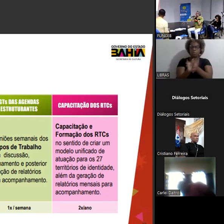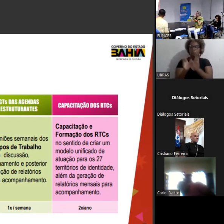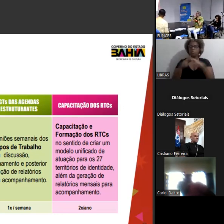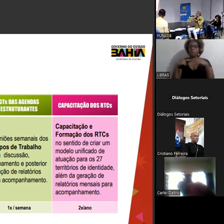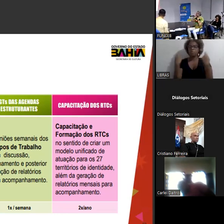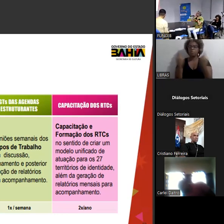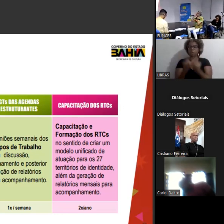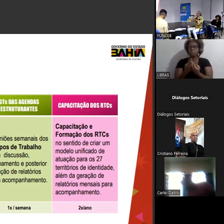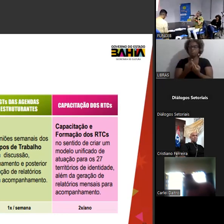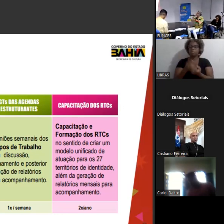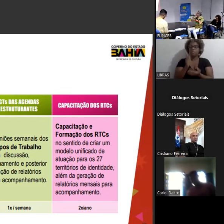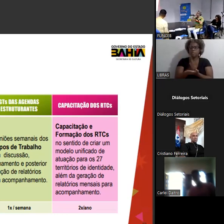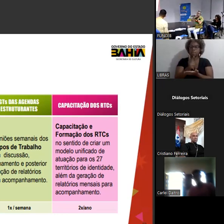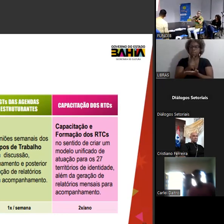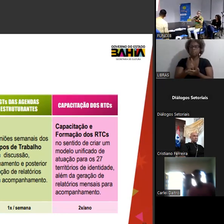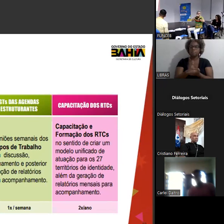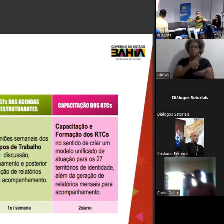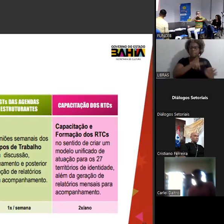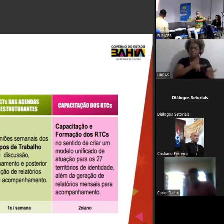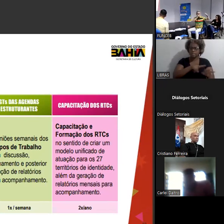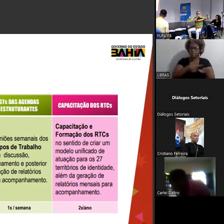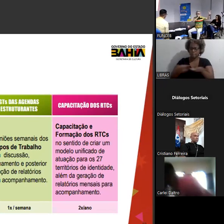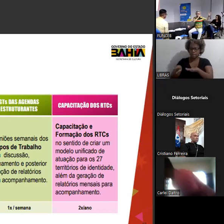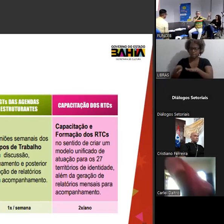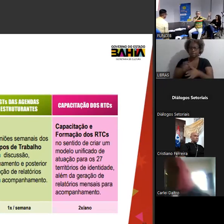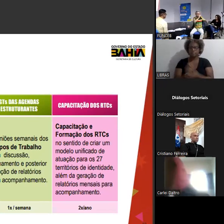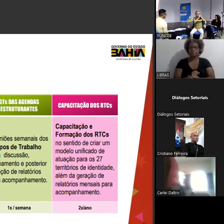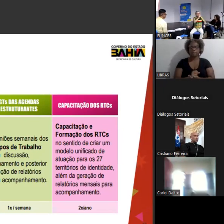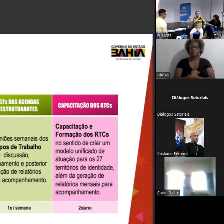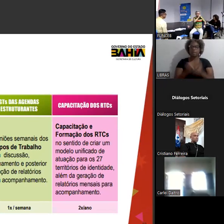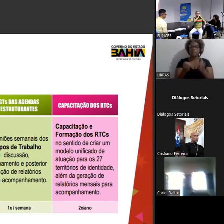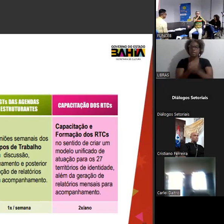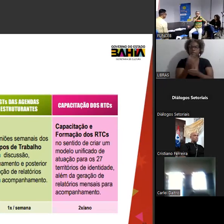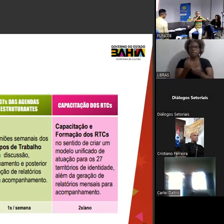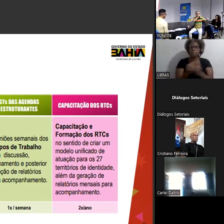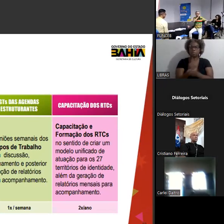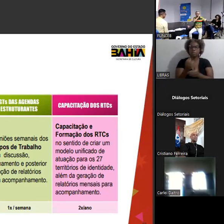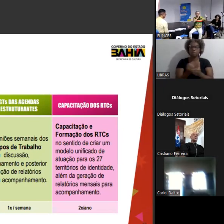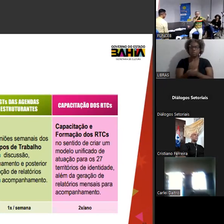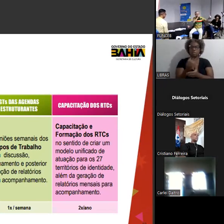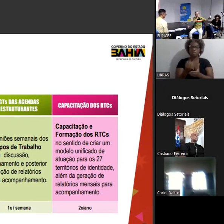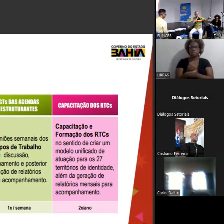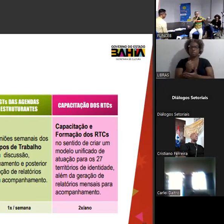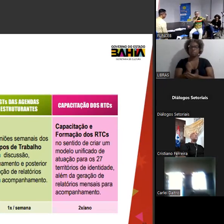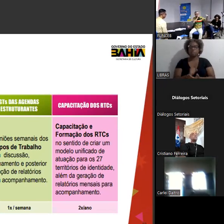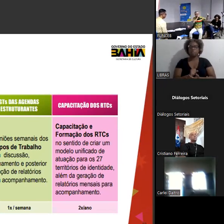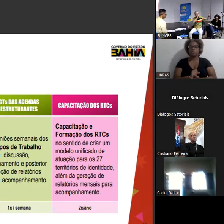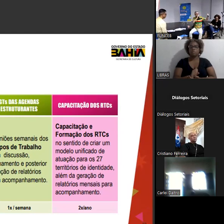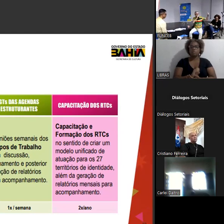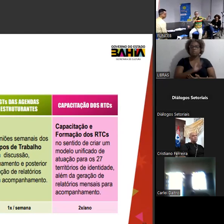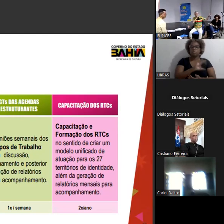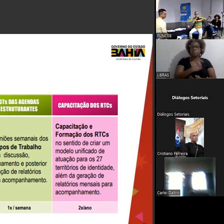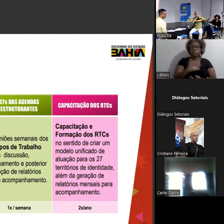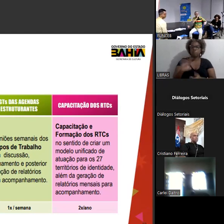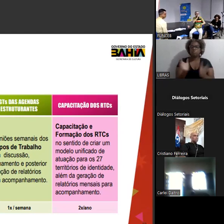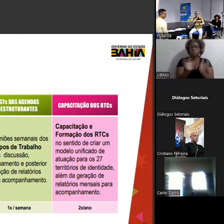para alinhamento. Criamos uma porção, um bocado de grupos de trabalho, como eu citei ali, reformulação da Faz Cultura, do Fundo, do